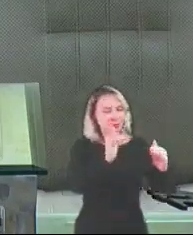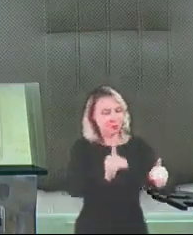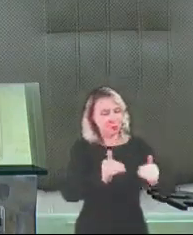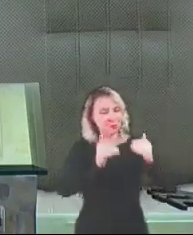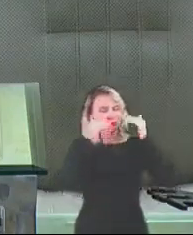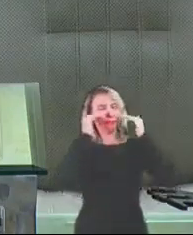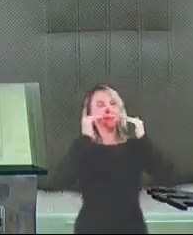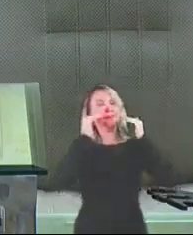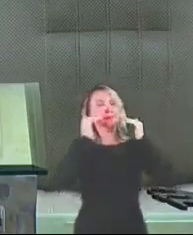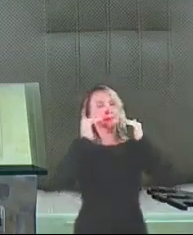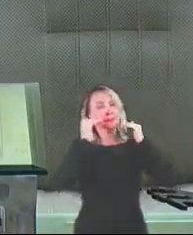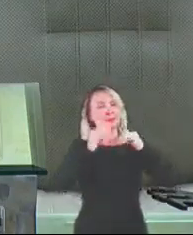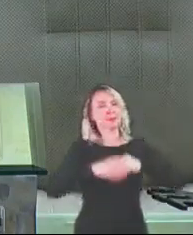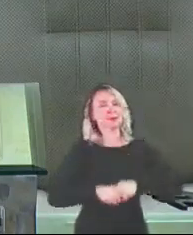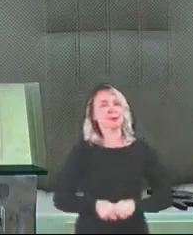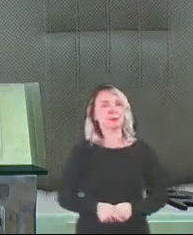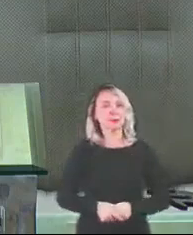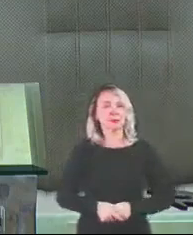palavra.